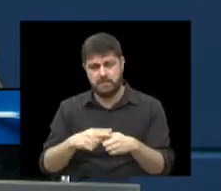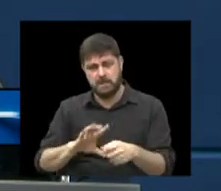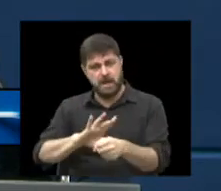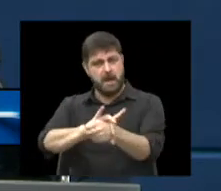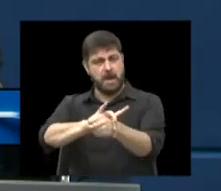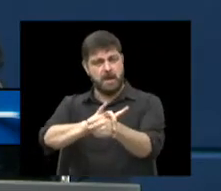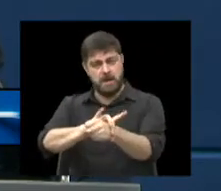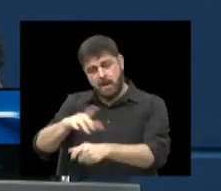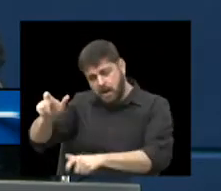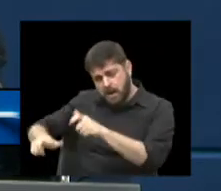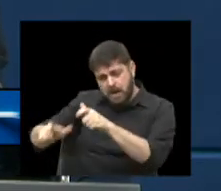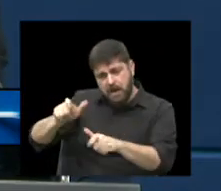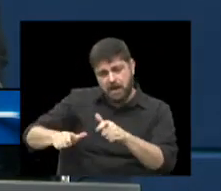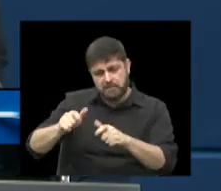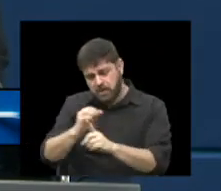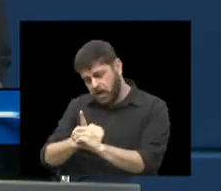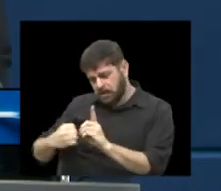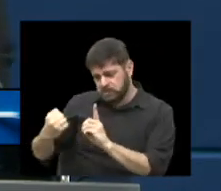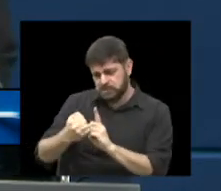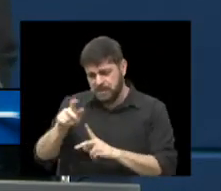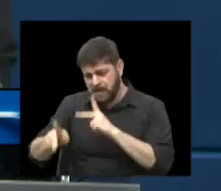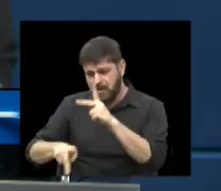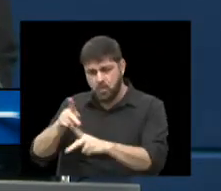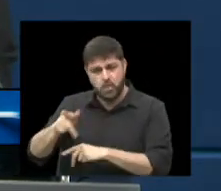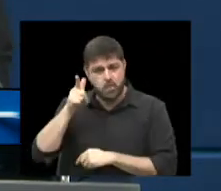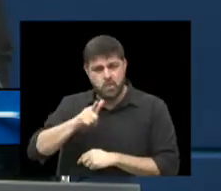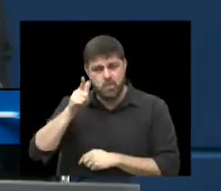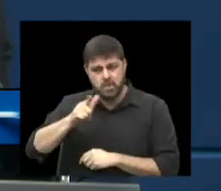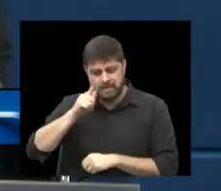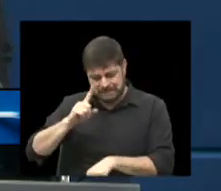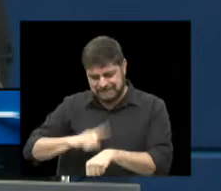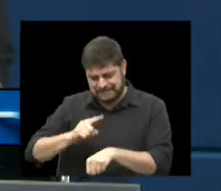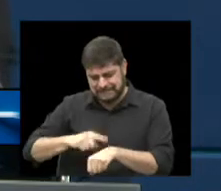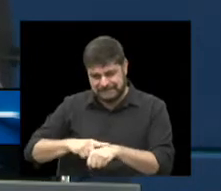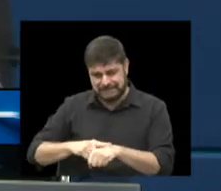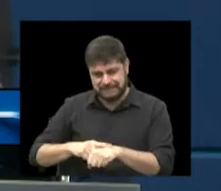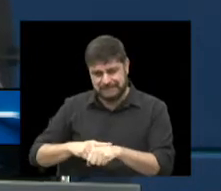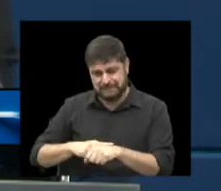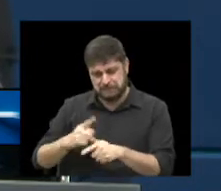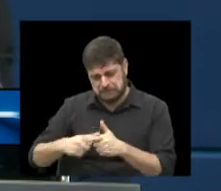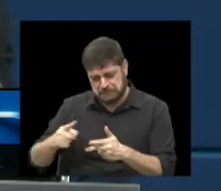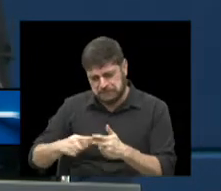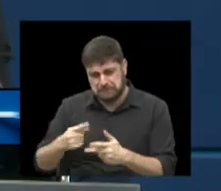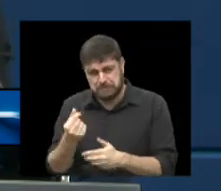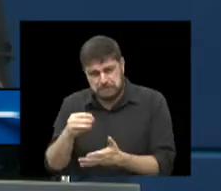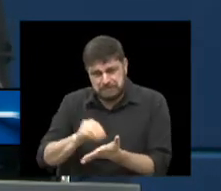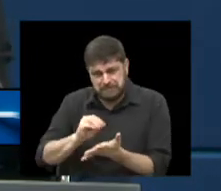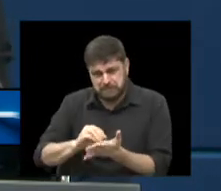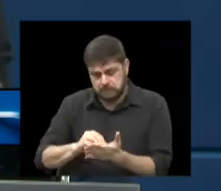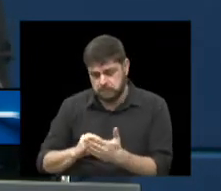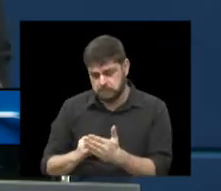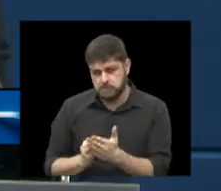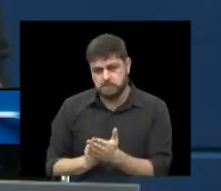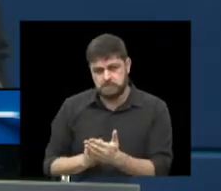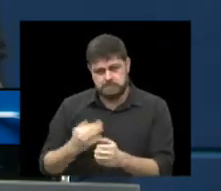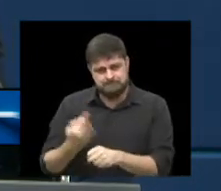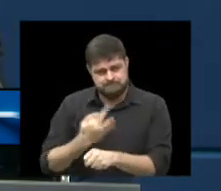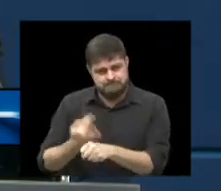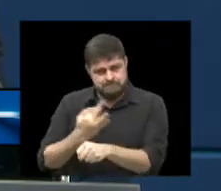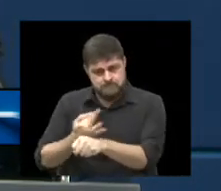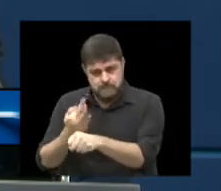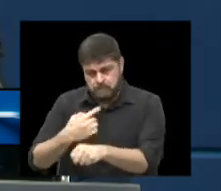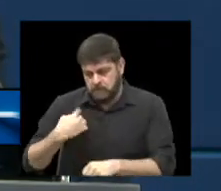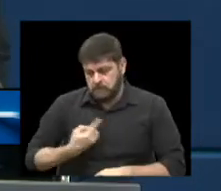que as pessoas, o conjunto da população, consiga atravessar esse processo de crise com dignidade, sem implicações nos